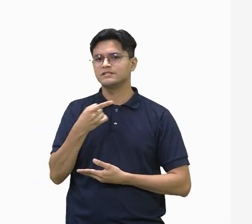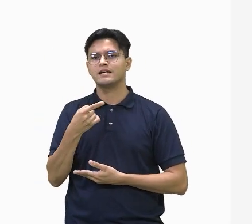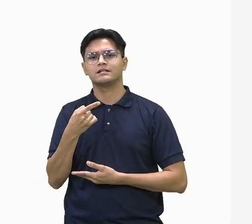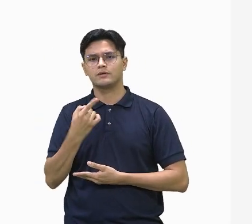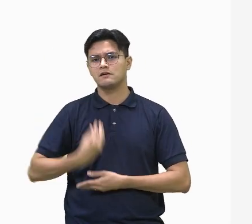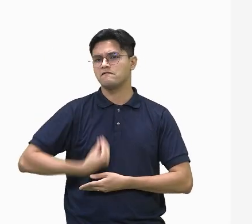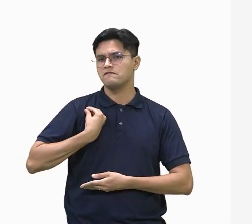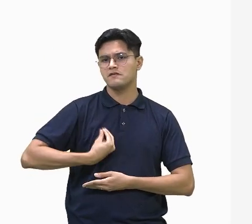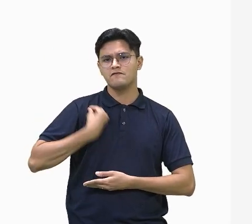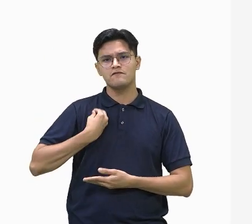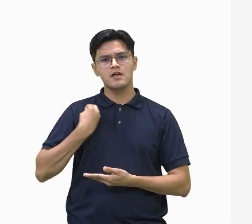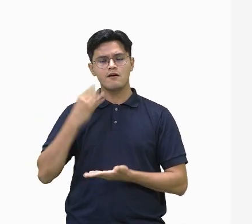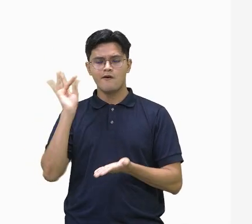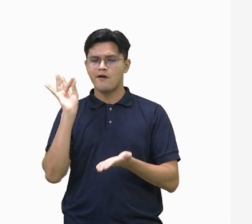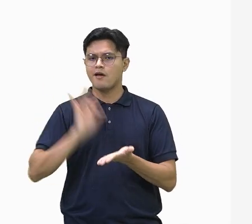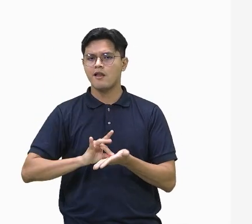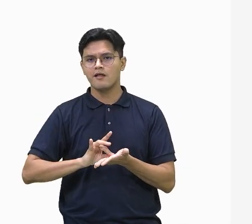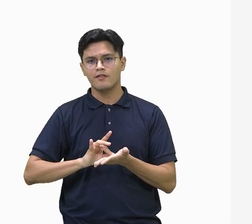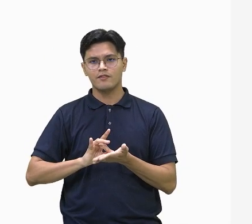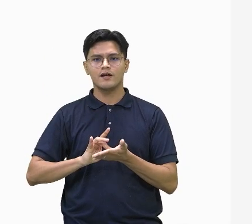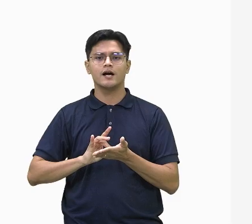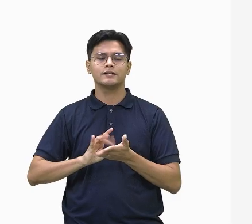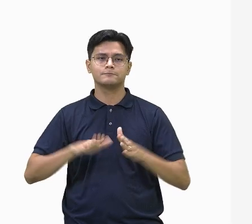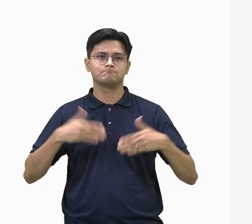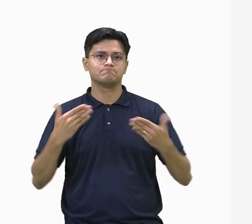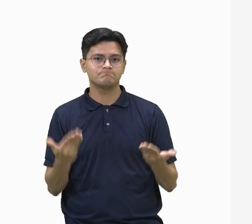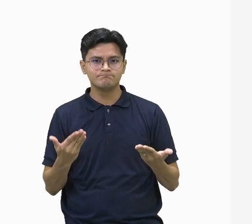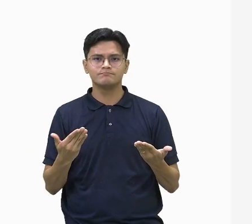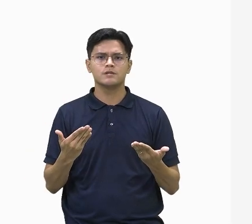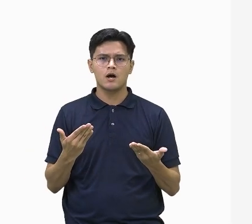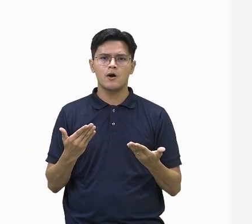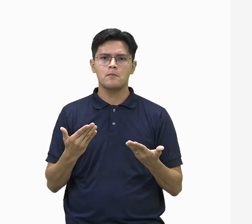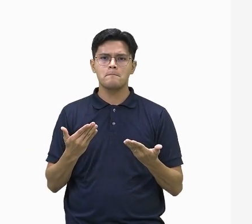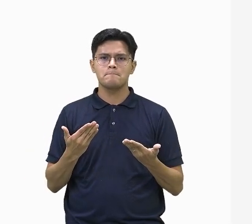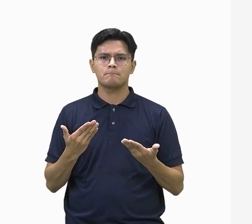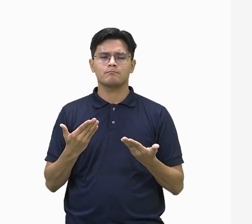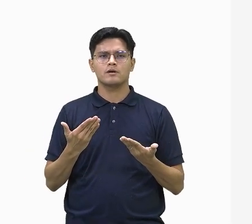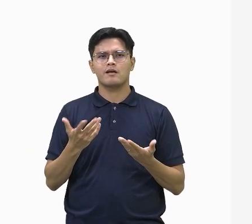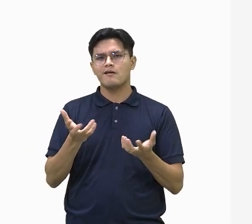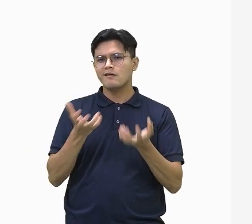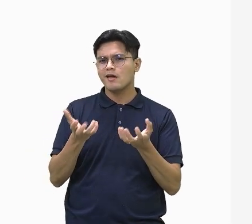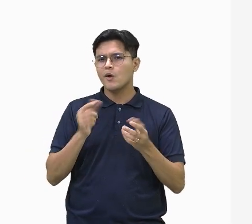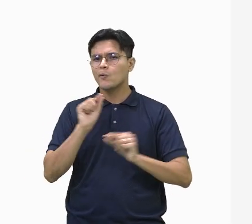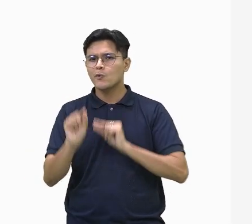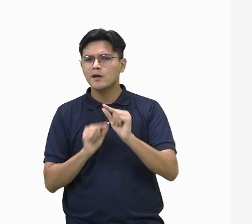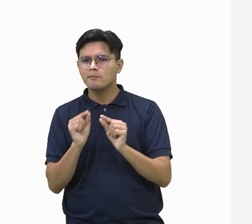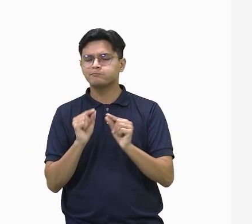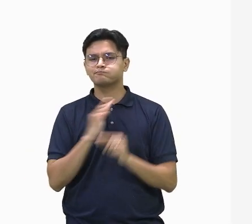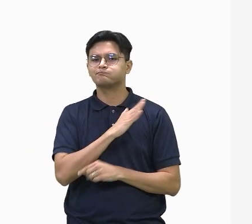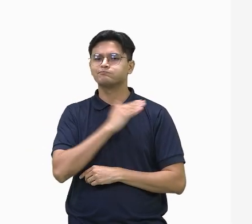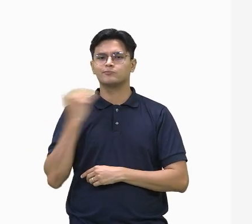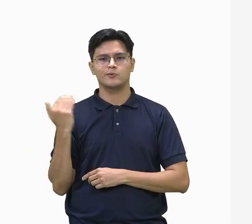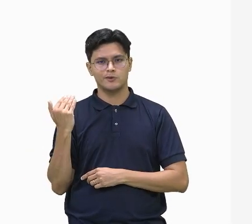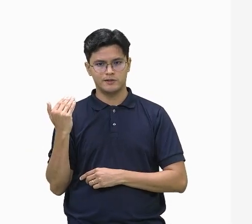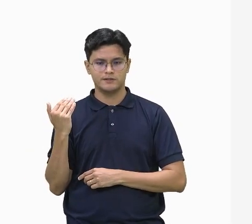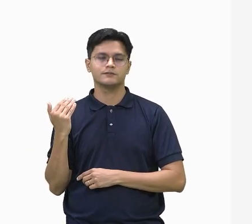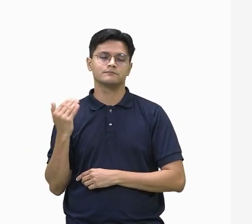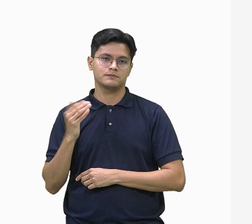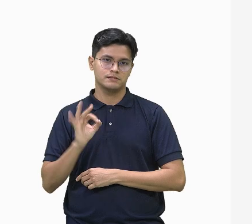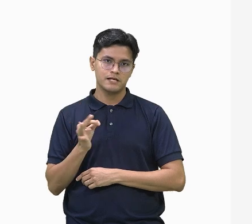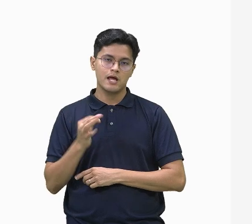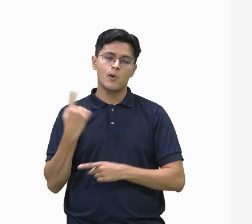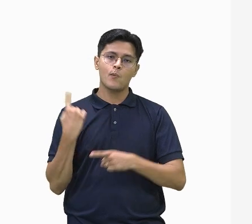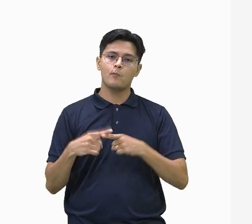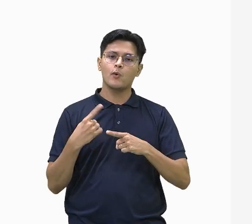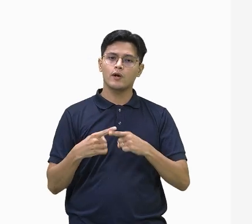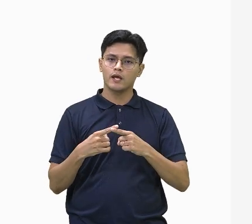tão sofrida, que ele prefere a morte, porque assim ele acredita que vai ser liberto, ele vai